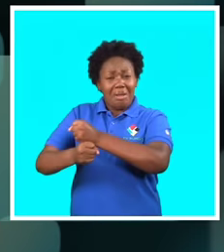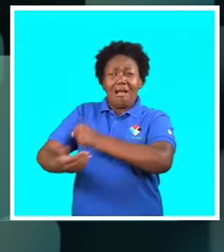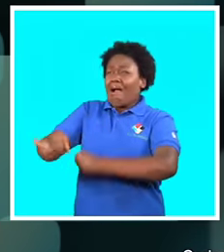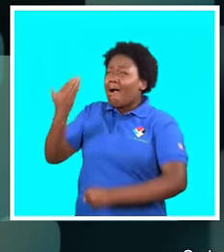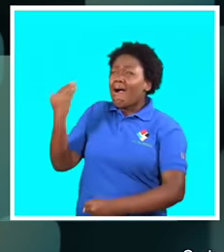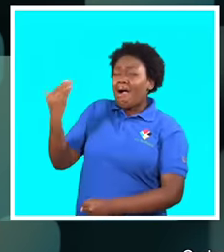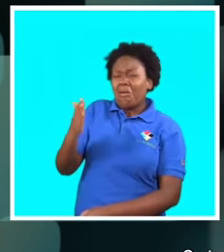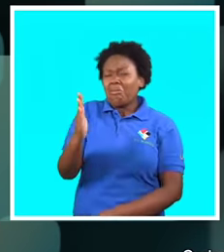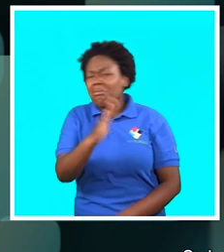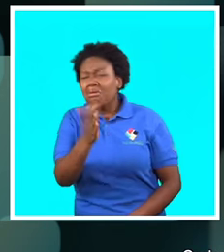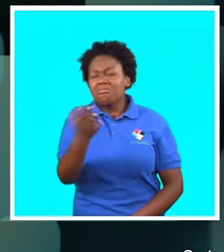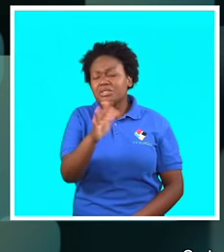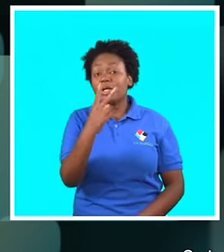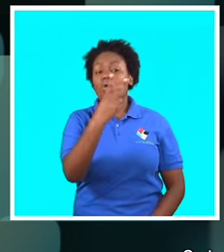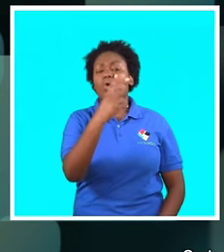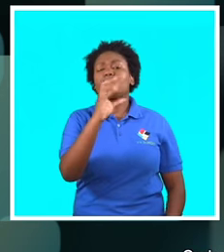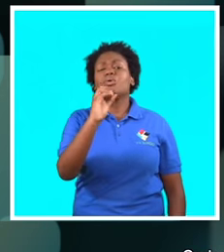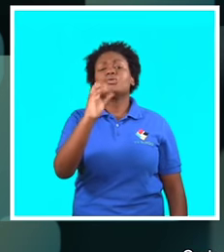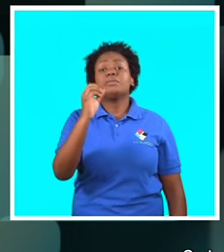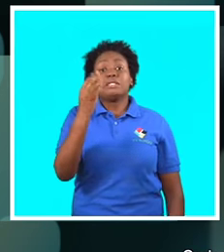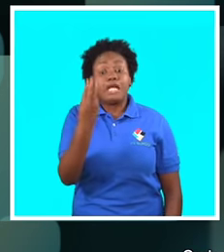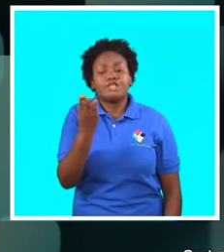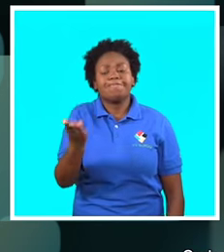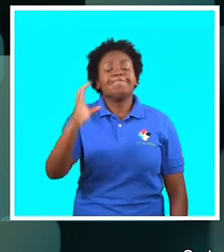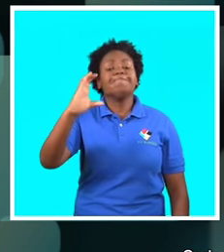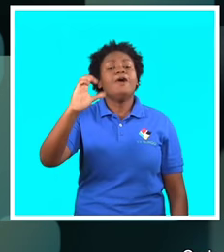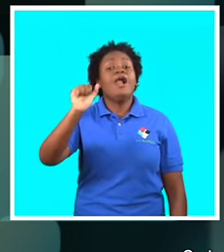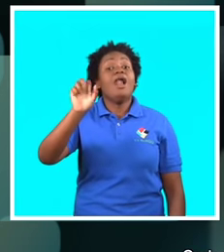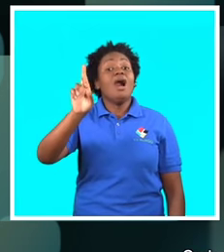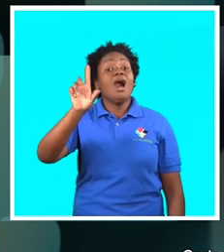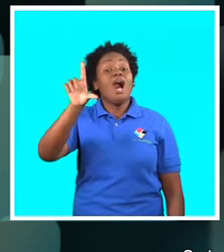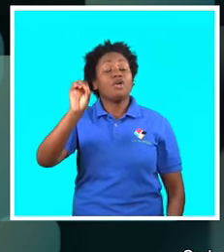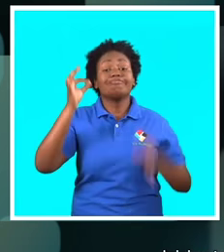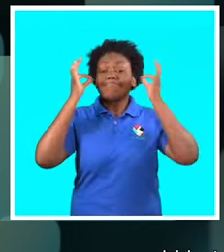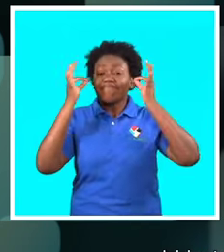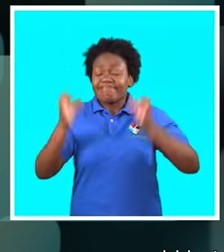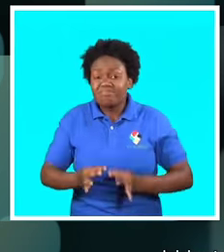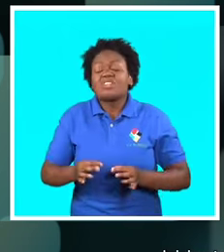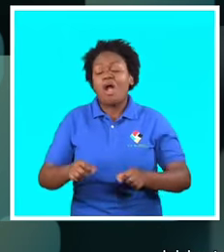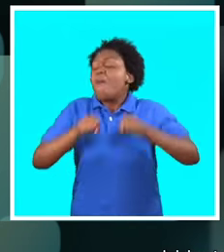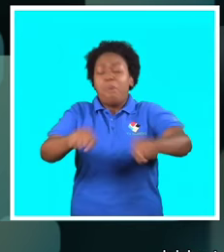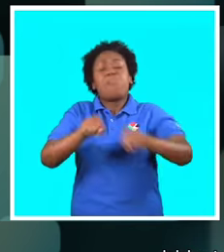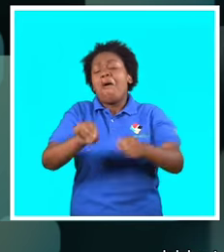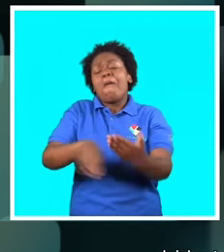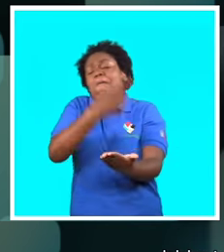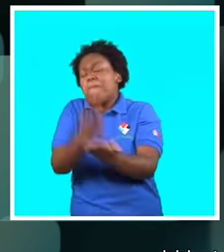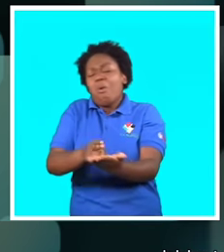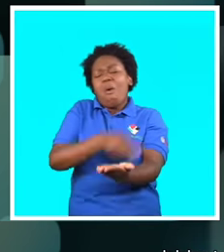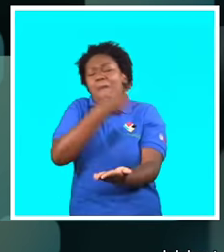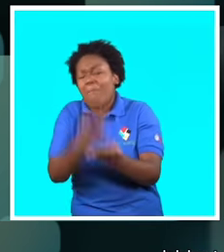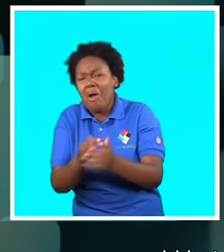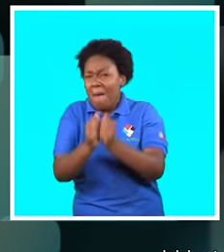Carlos Bambu é epitiléptico. Começou a ter ataques por volta de 2003. Iniciou o tratamento,